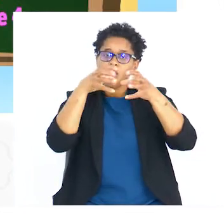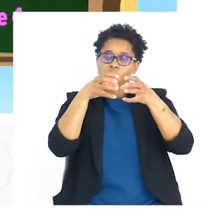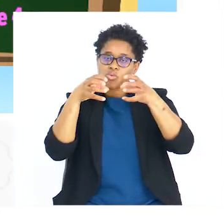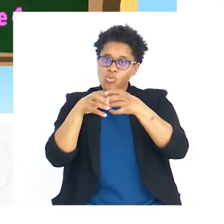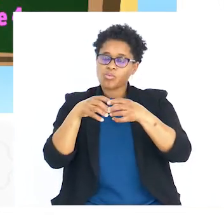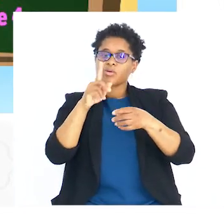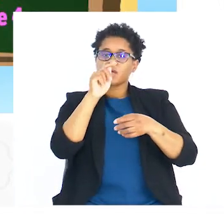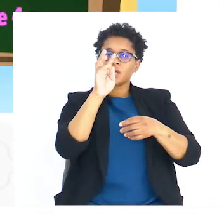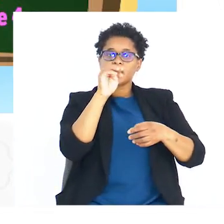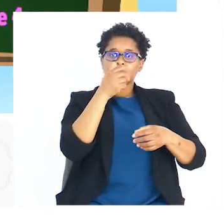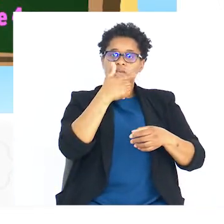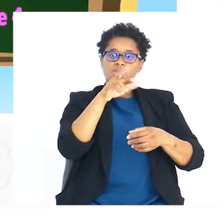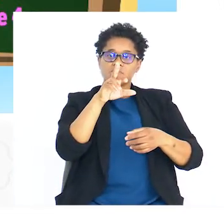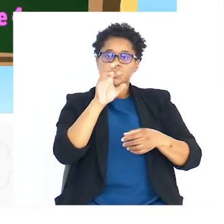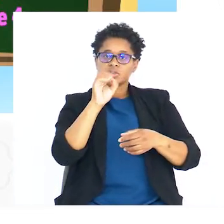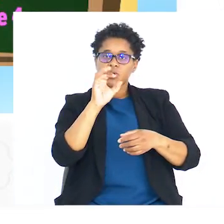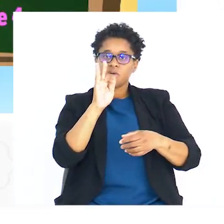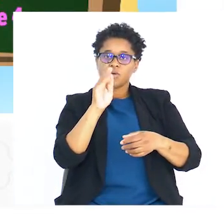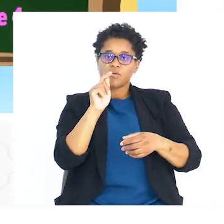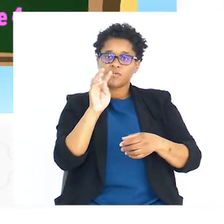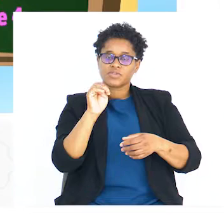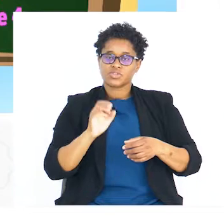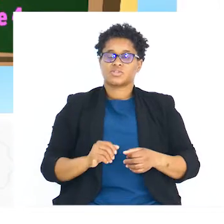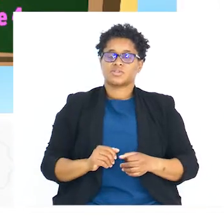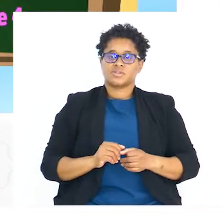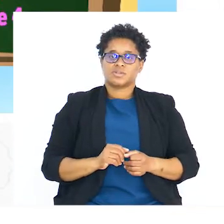agrupam-se em estrofes.